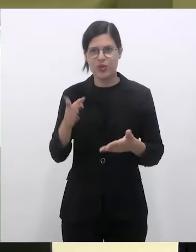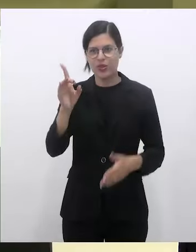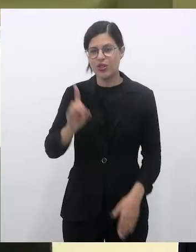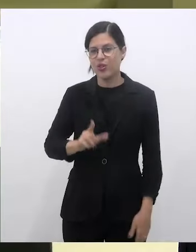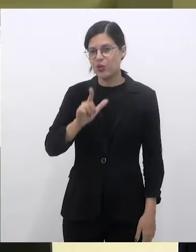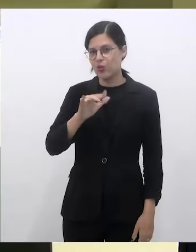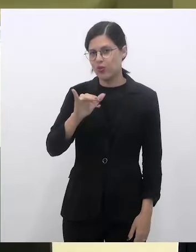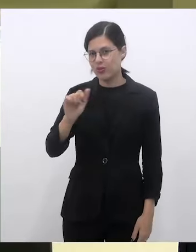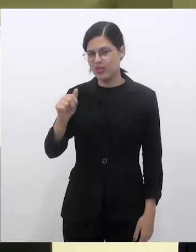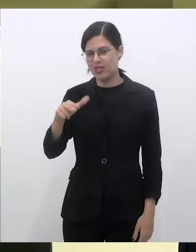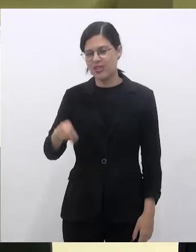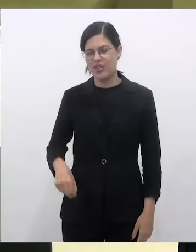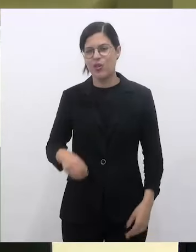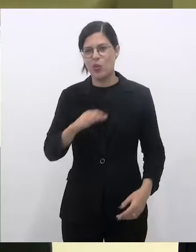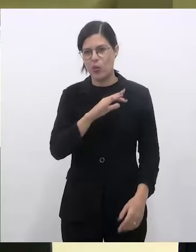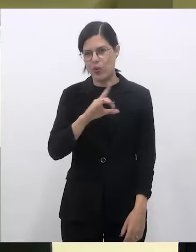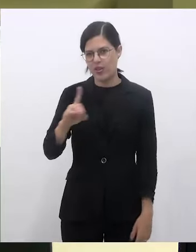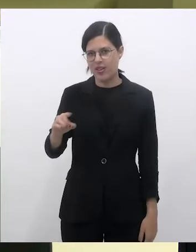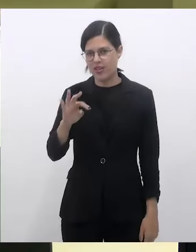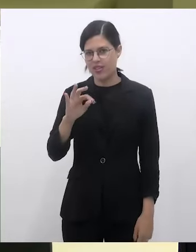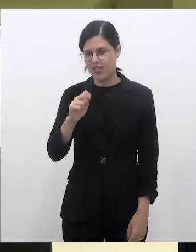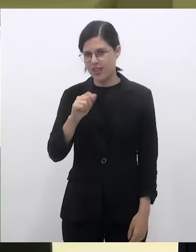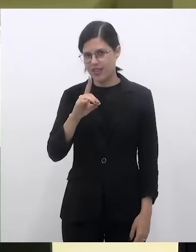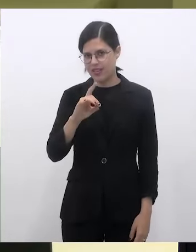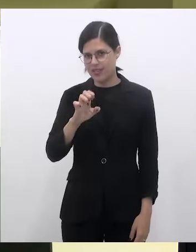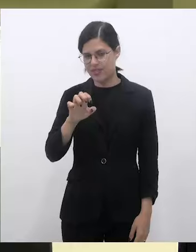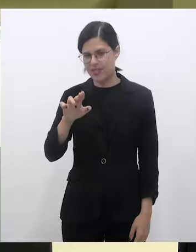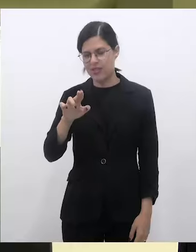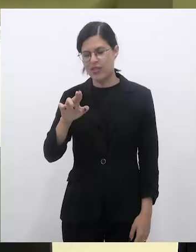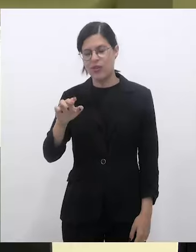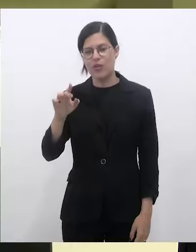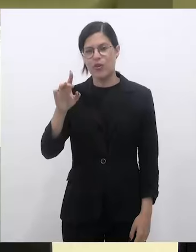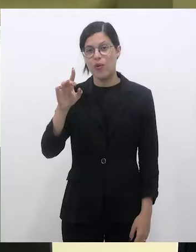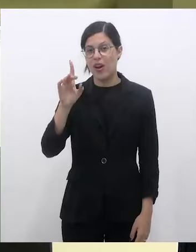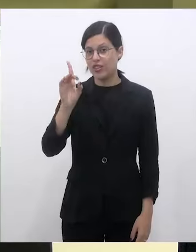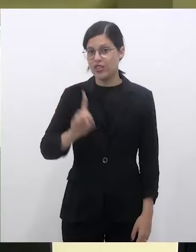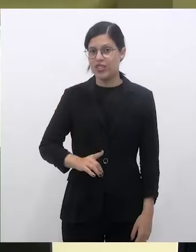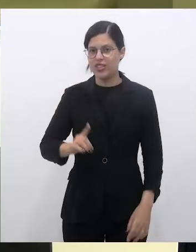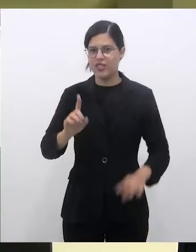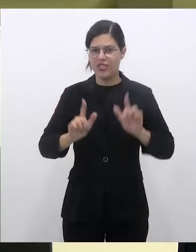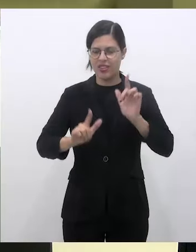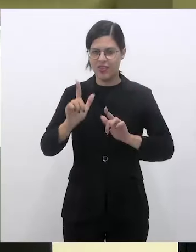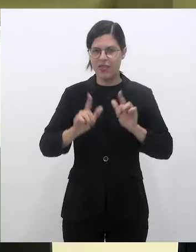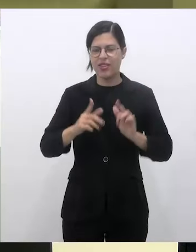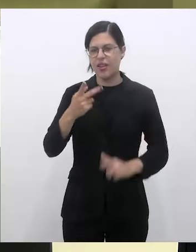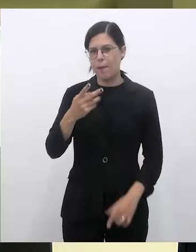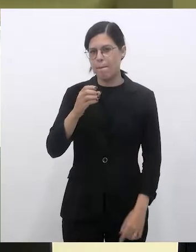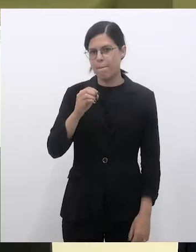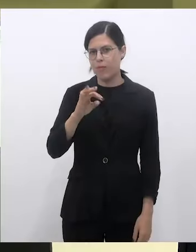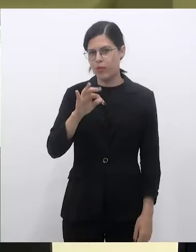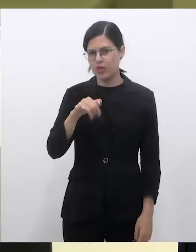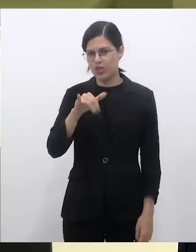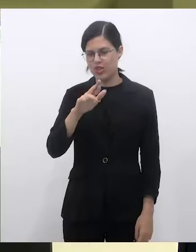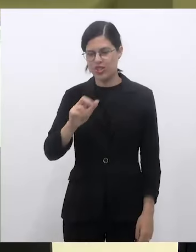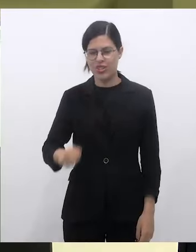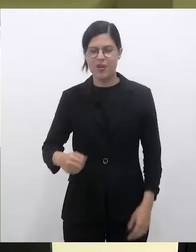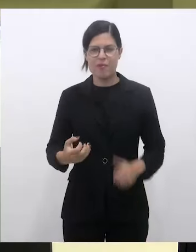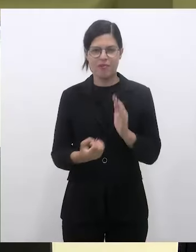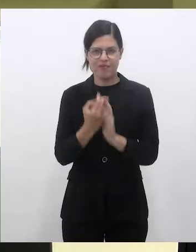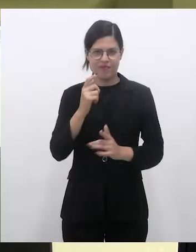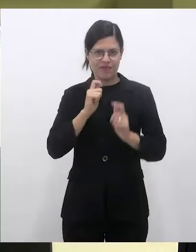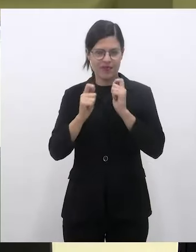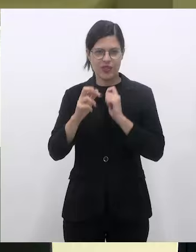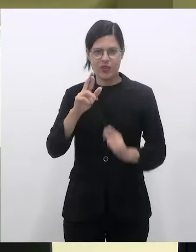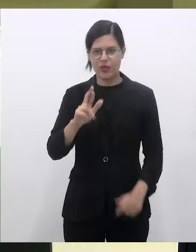A direção-geral é do Luciano Silva, a coordenação do Tadeu Galvani, a direção da TV é da Potira Dias, a